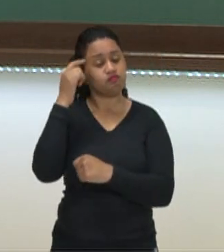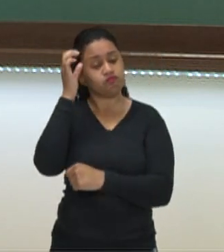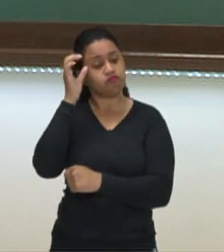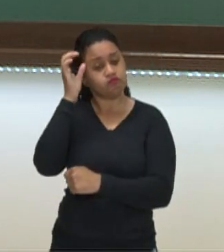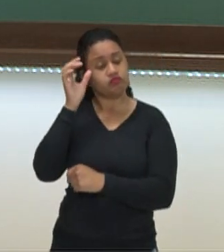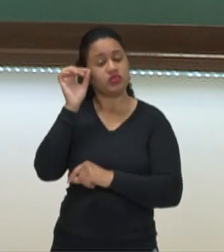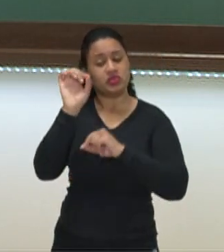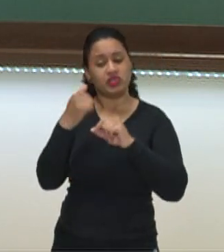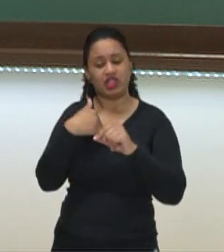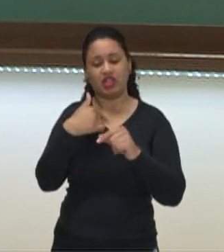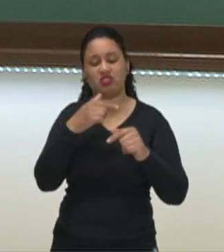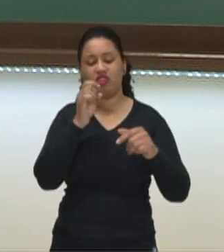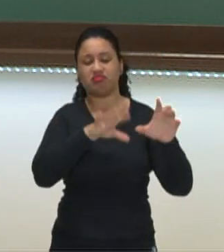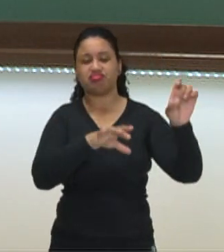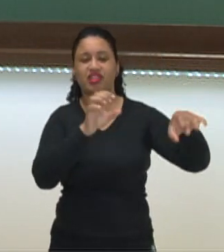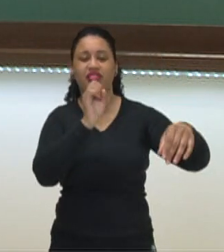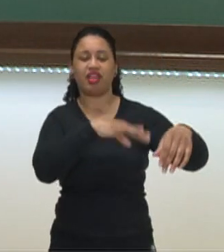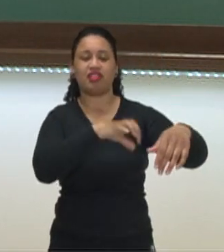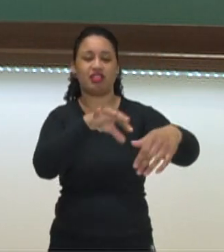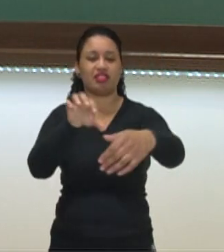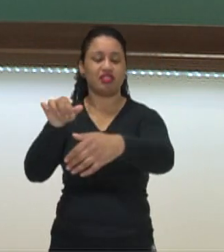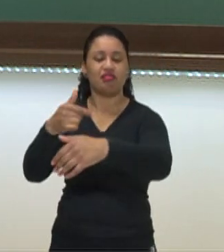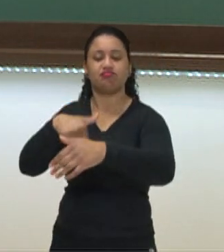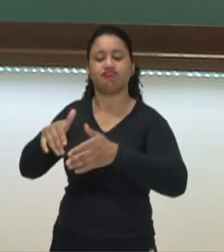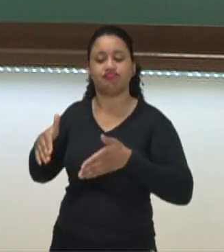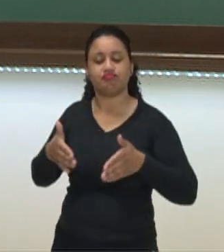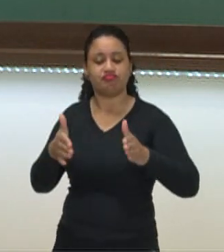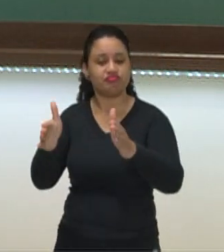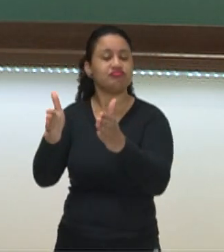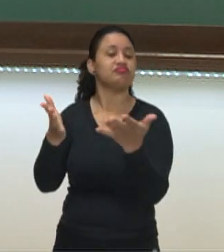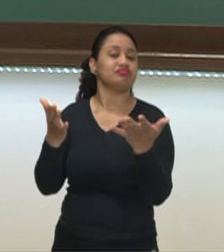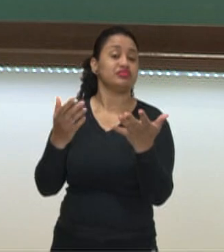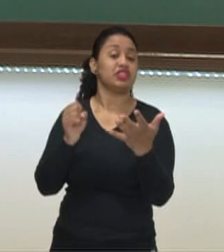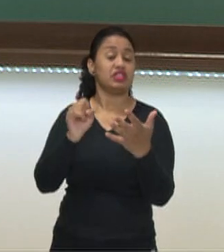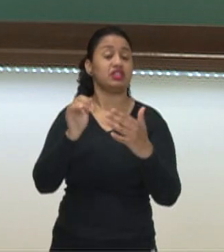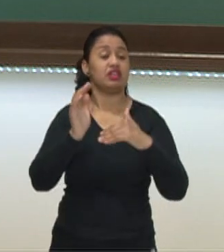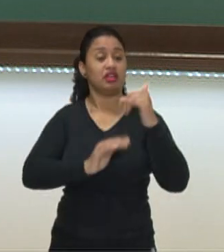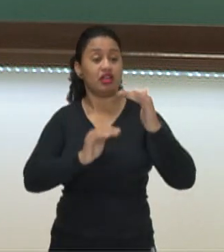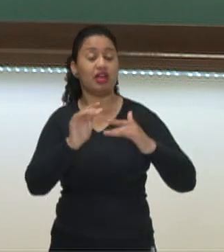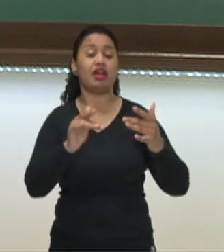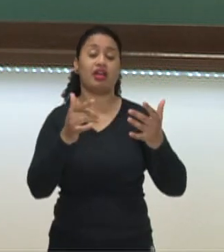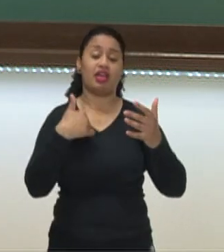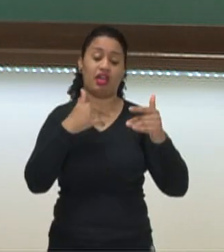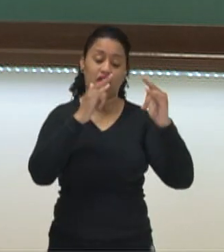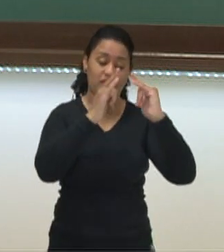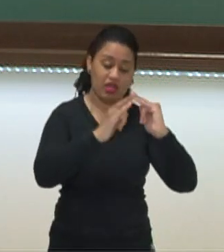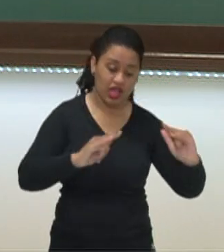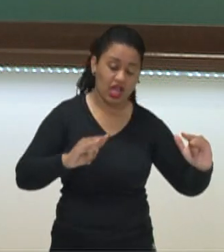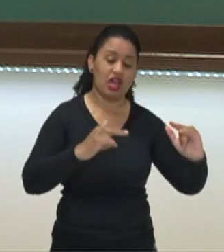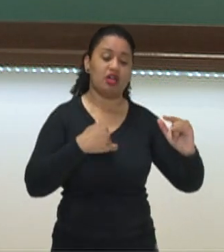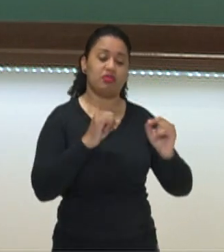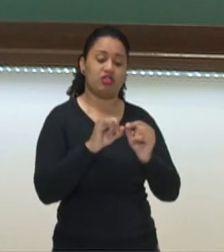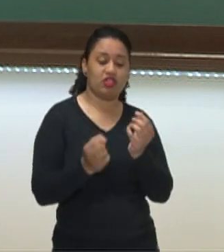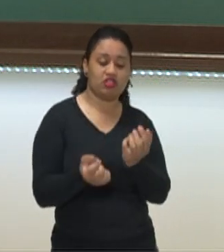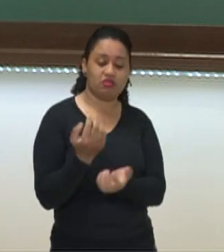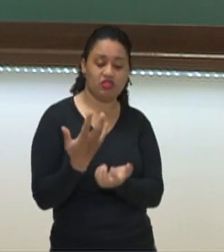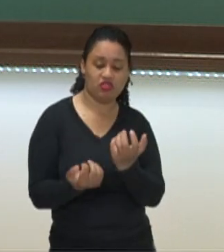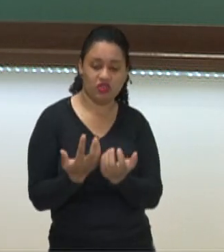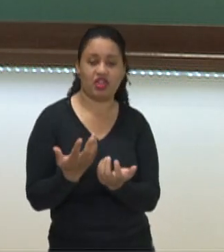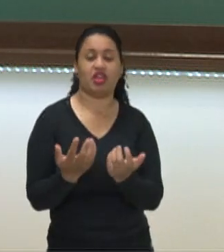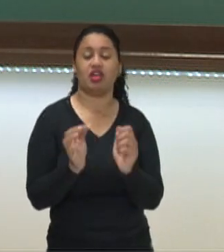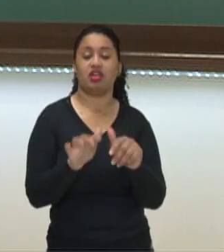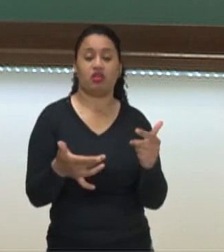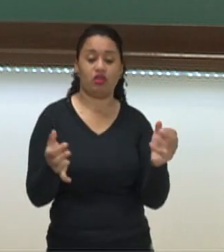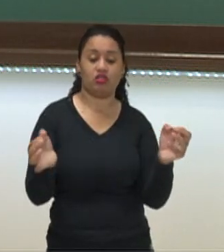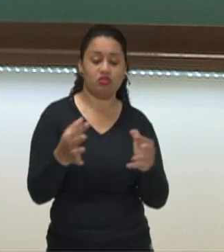de que eu não vou jogar um lixo no meio de uma trilha. Se a atividade requer que eu acampe, que eu faça uma fogueira, que quando